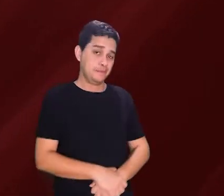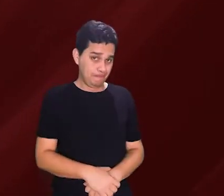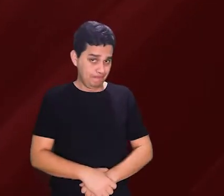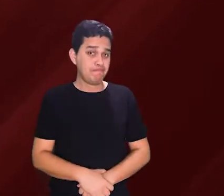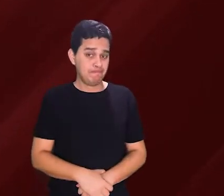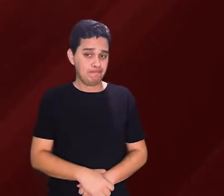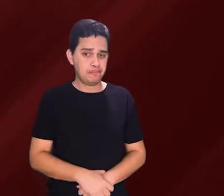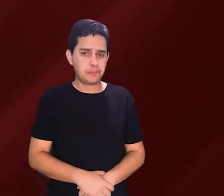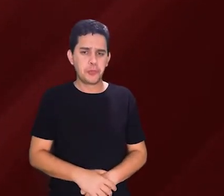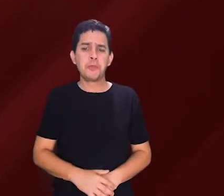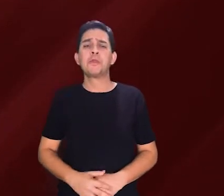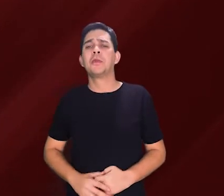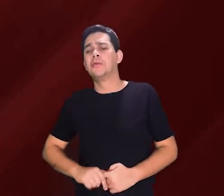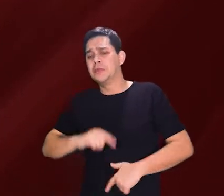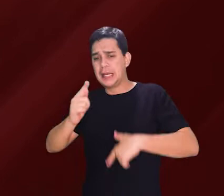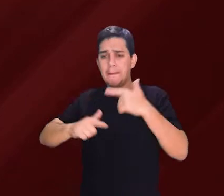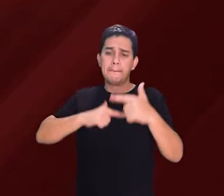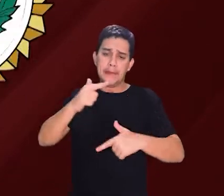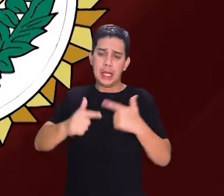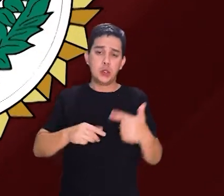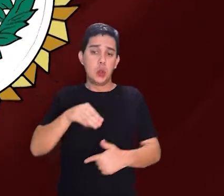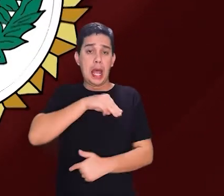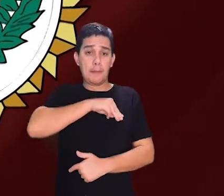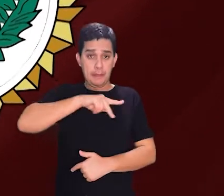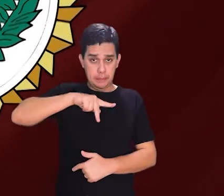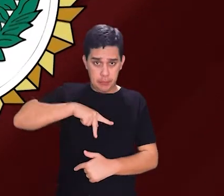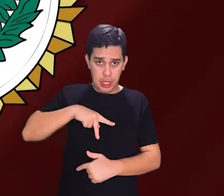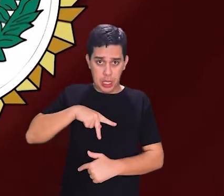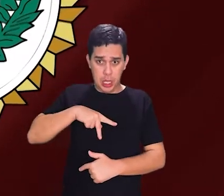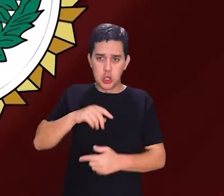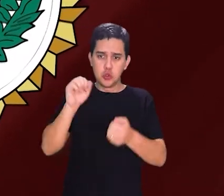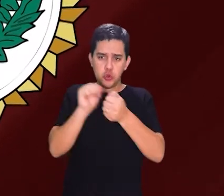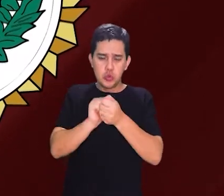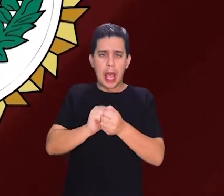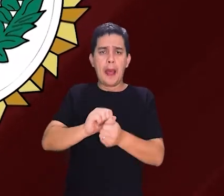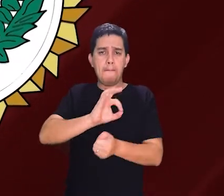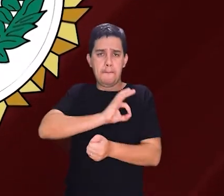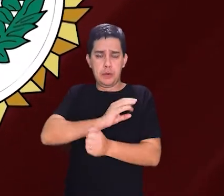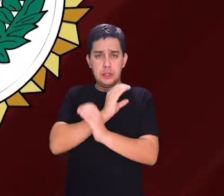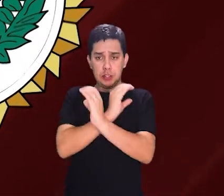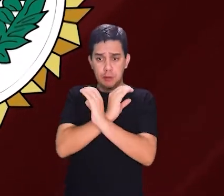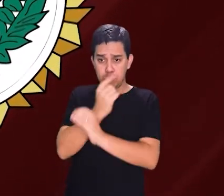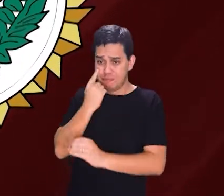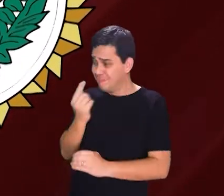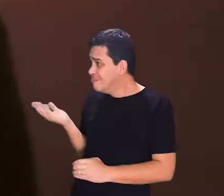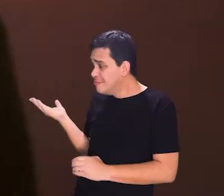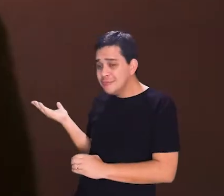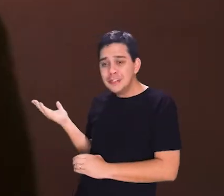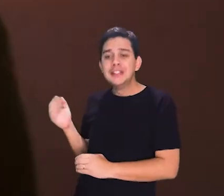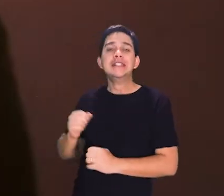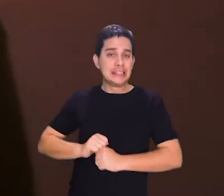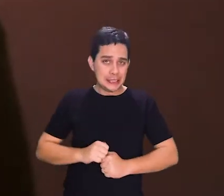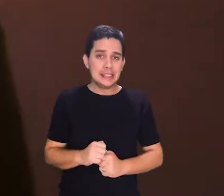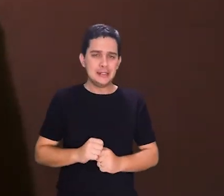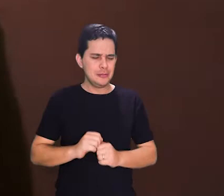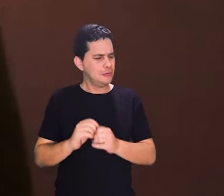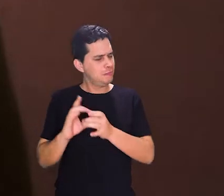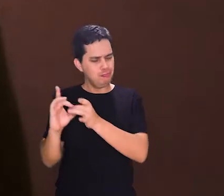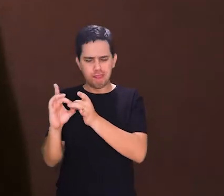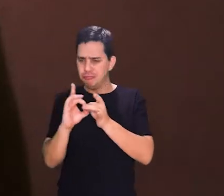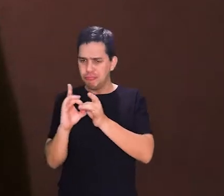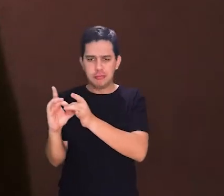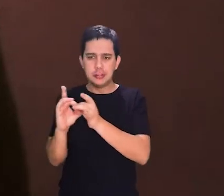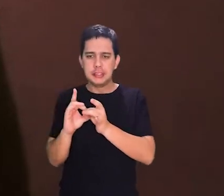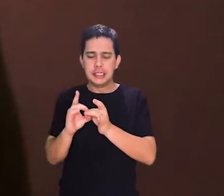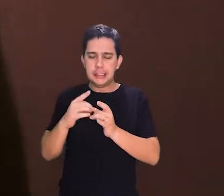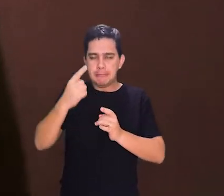do MP com a Civil foi um trabalho de parceria, né? A gente traçou